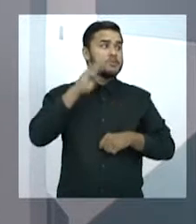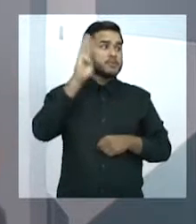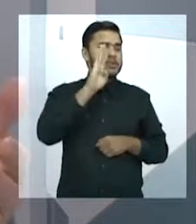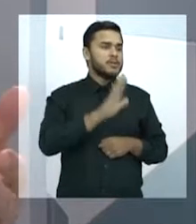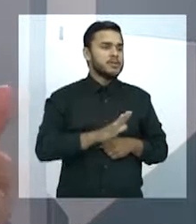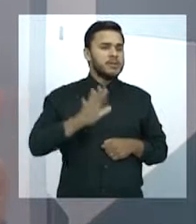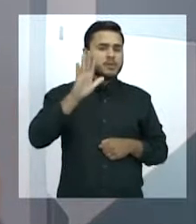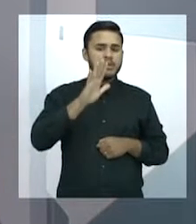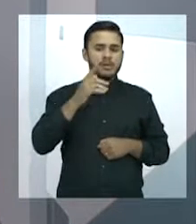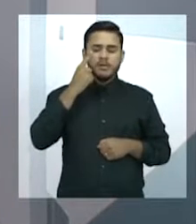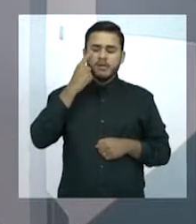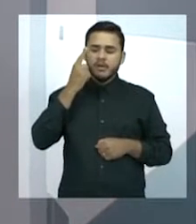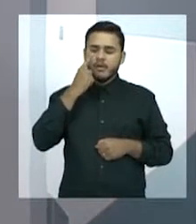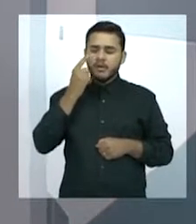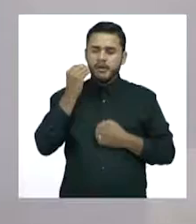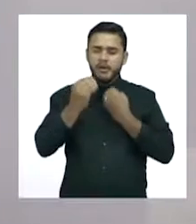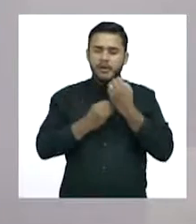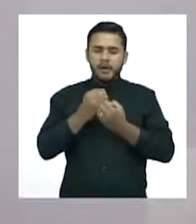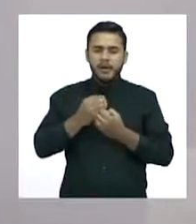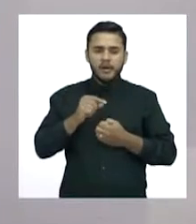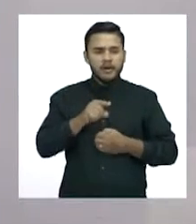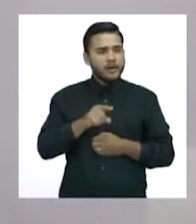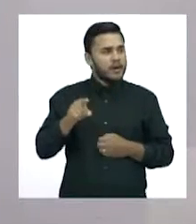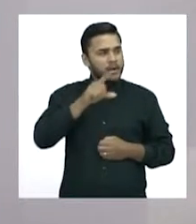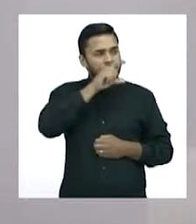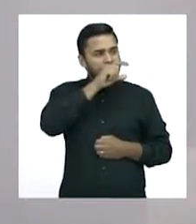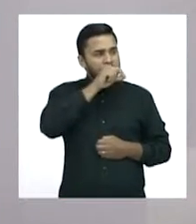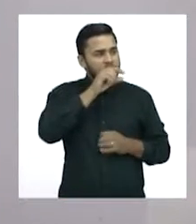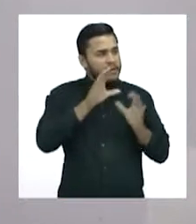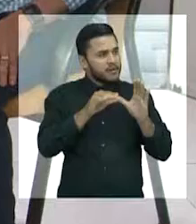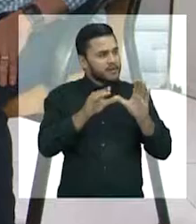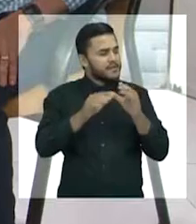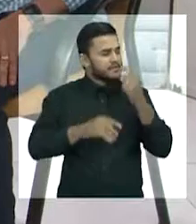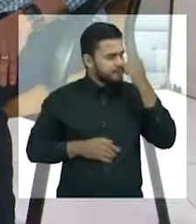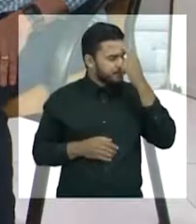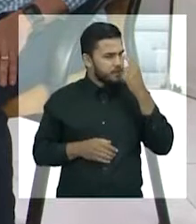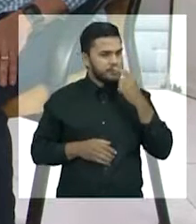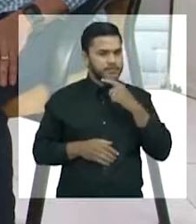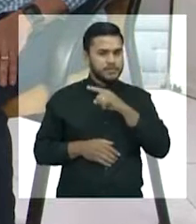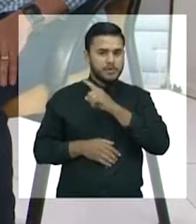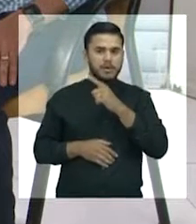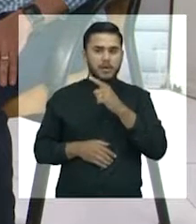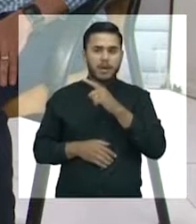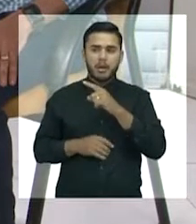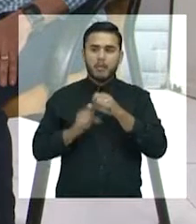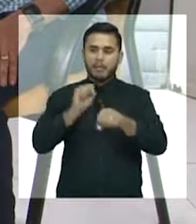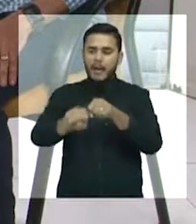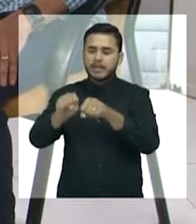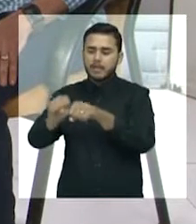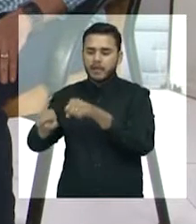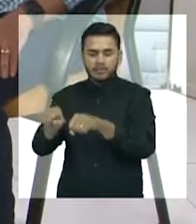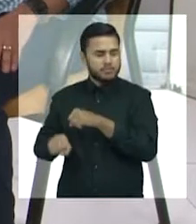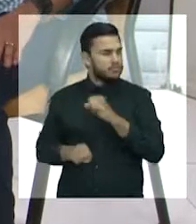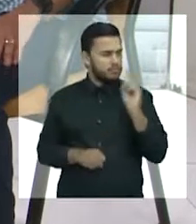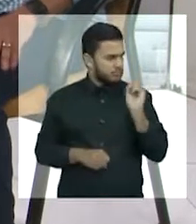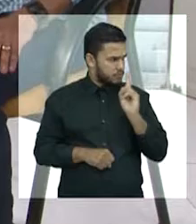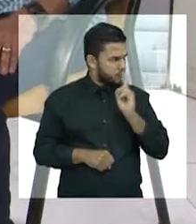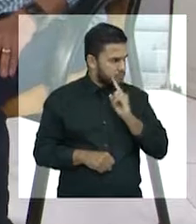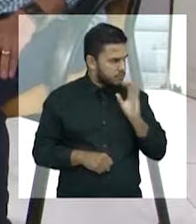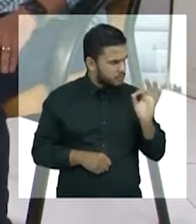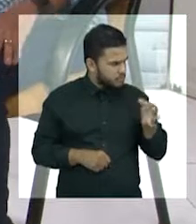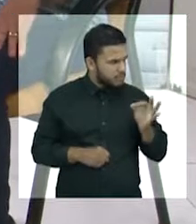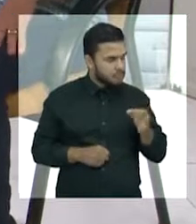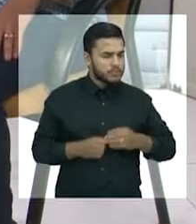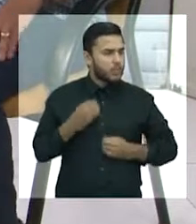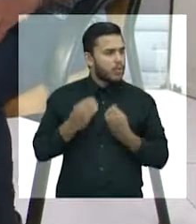para encarar essa situação, porque evidentemente que ninguém pensa em exterminar os animais, né? Então fica difícil. A